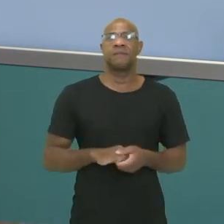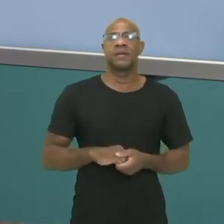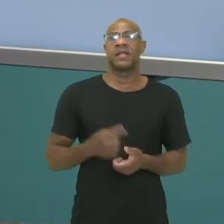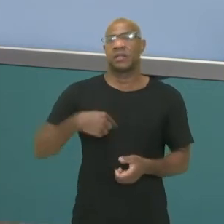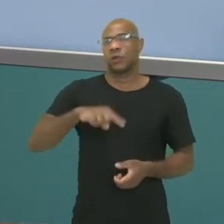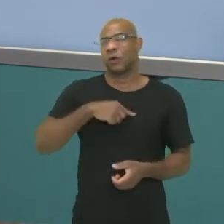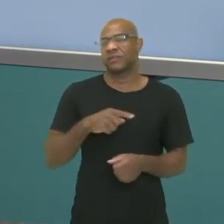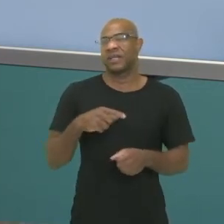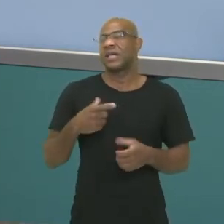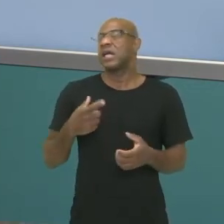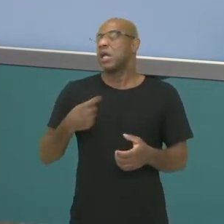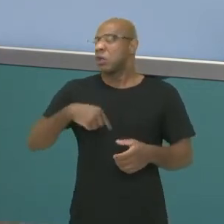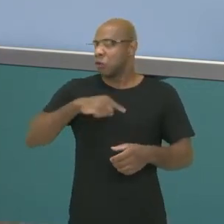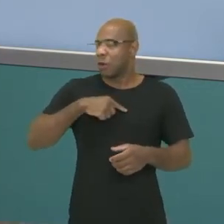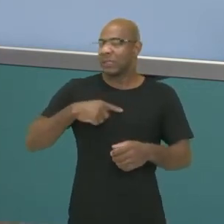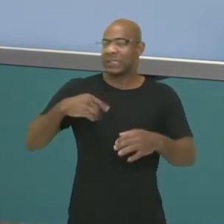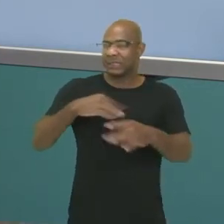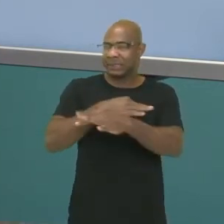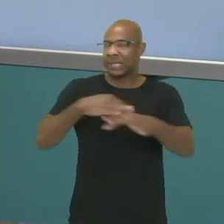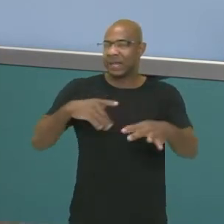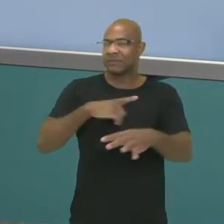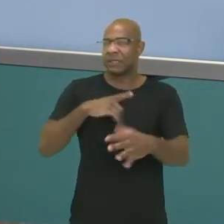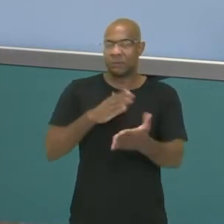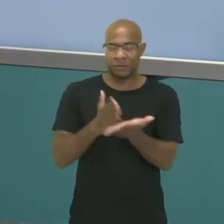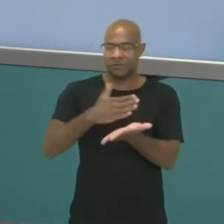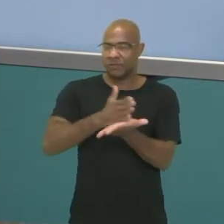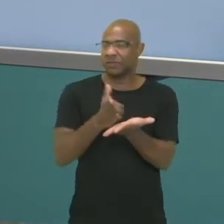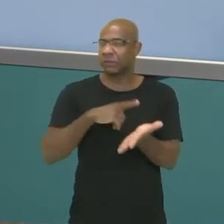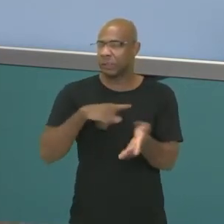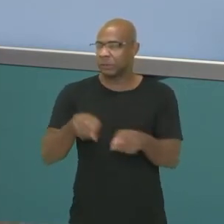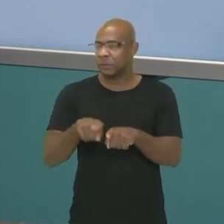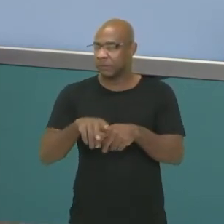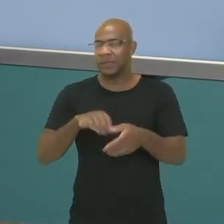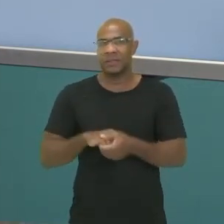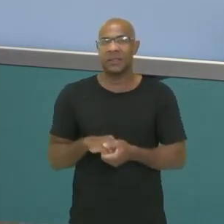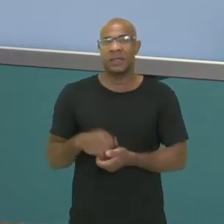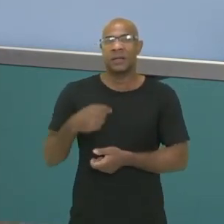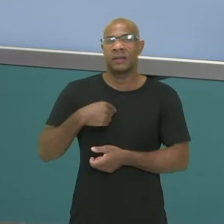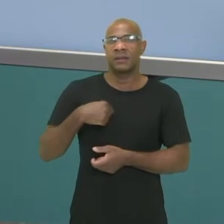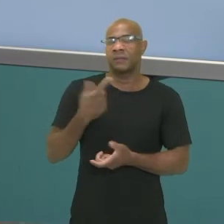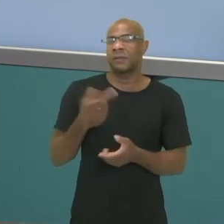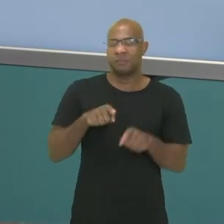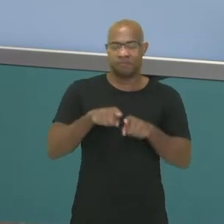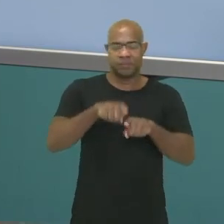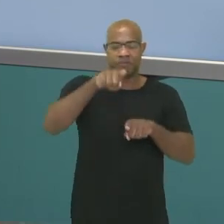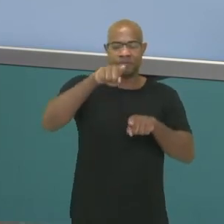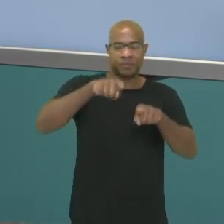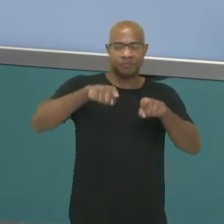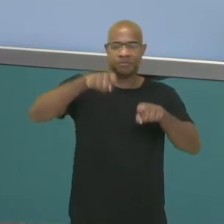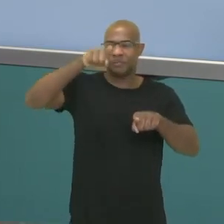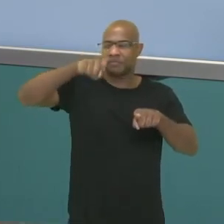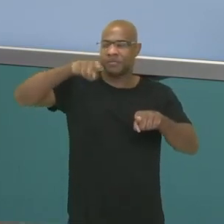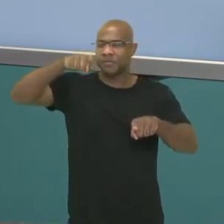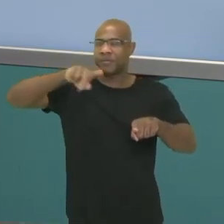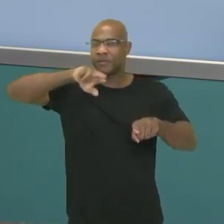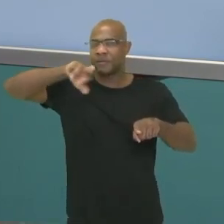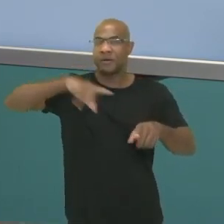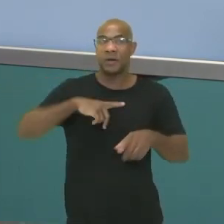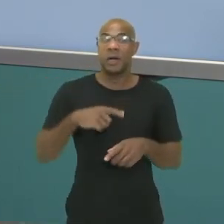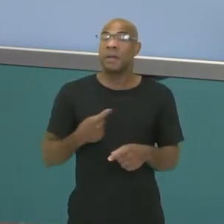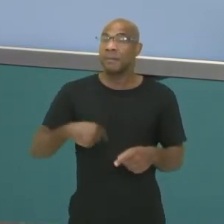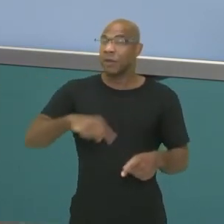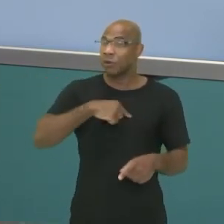também traz um segregacionismo, né? Tudo isso colocado em diversas escalas. Mas só o fato de a gente ser um país